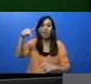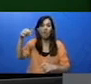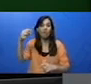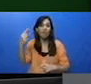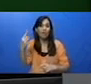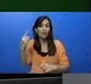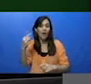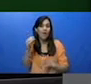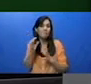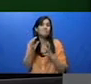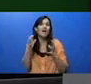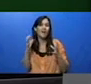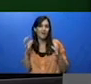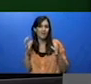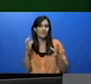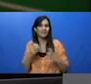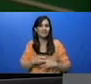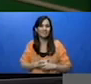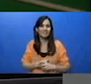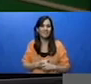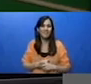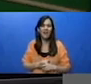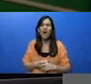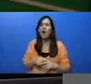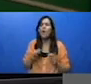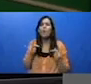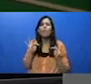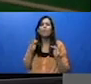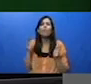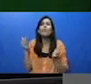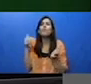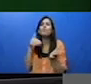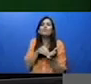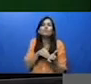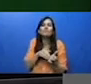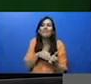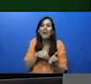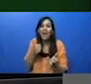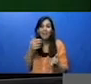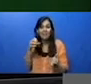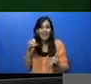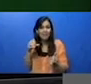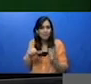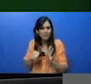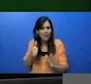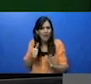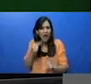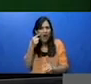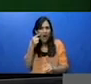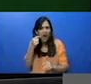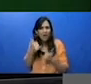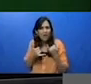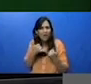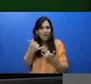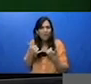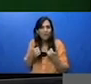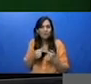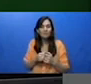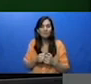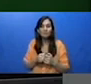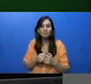que 962. E a última, né, a 10ª jogada. Ops, a Alessandra marcou o